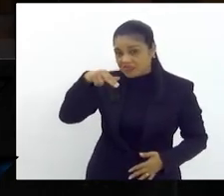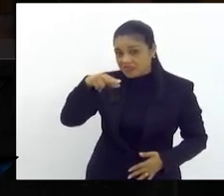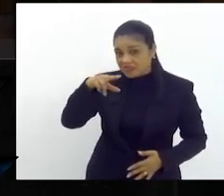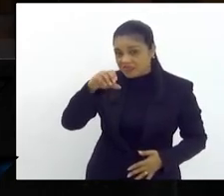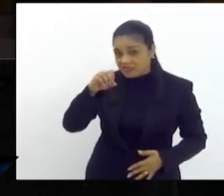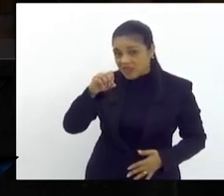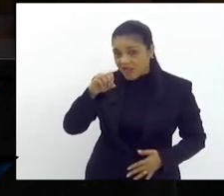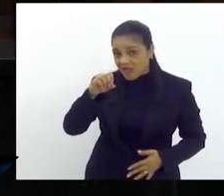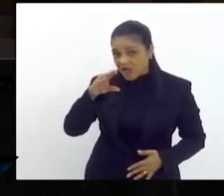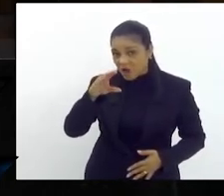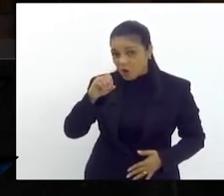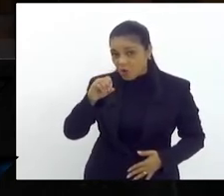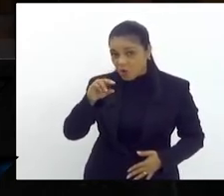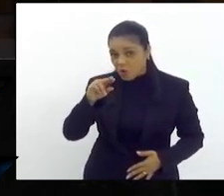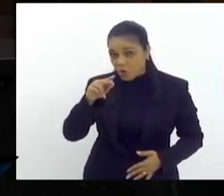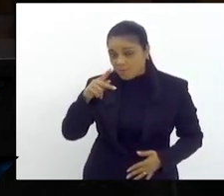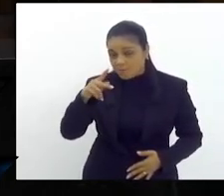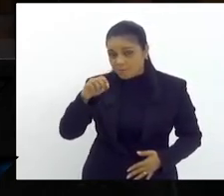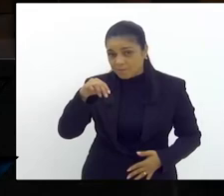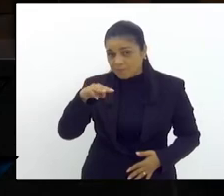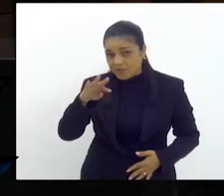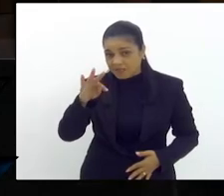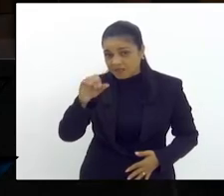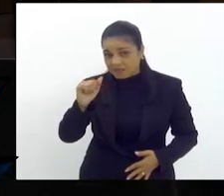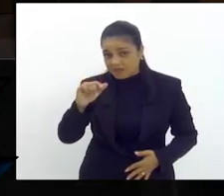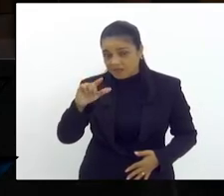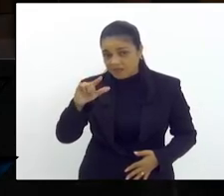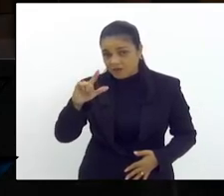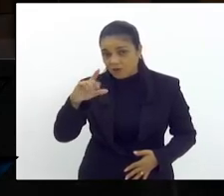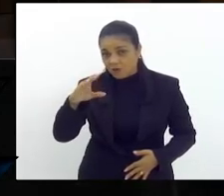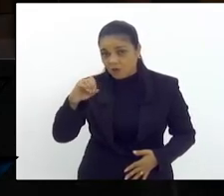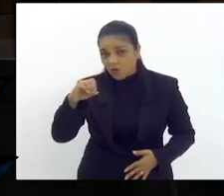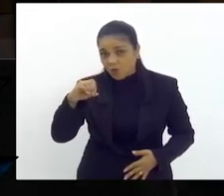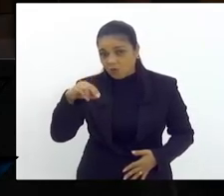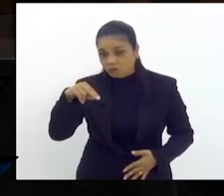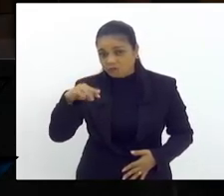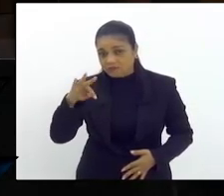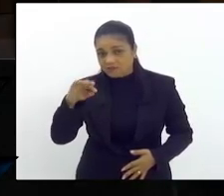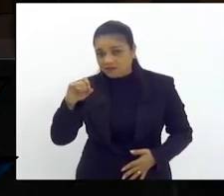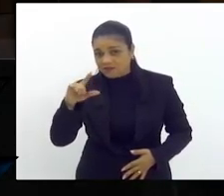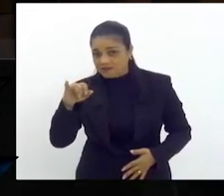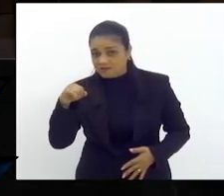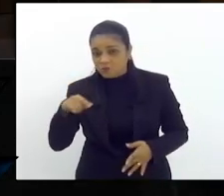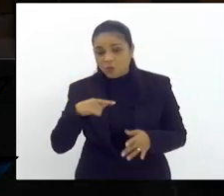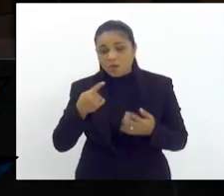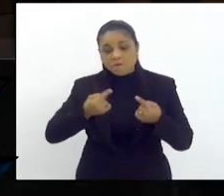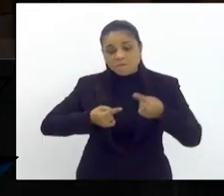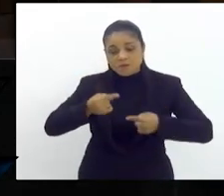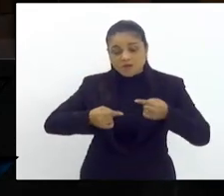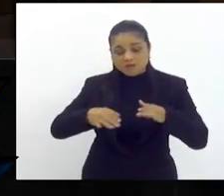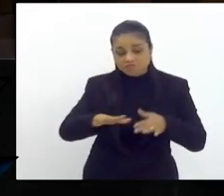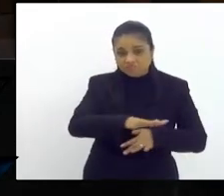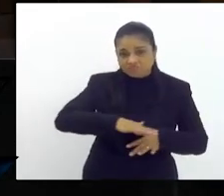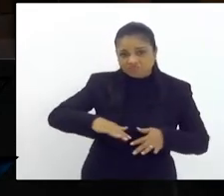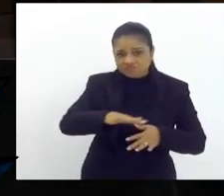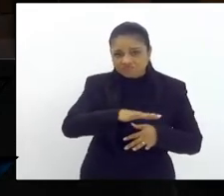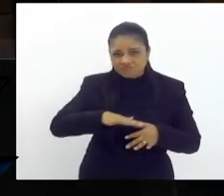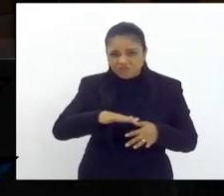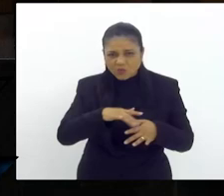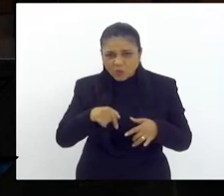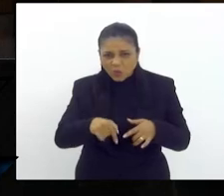evangélicos usam a religião na briga por território do Rio isso é